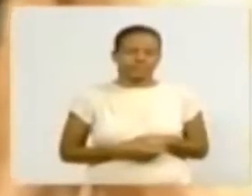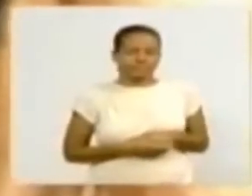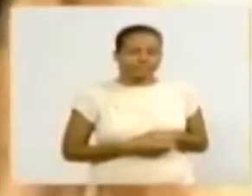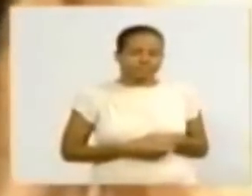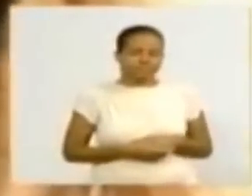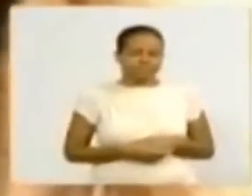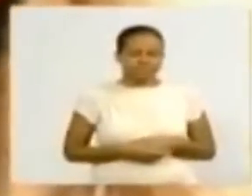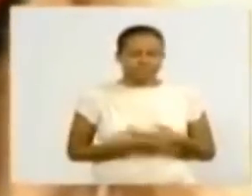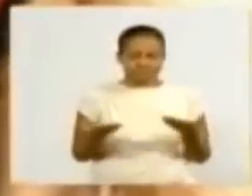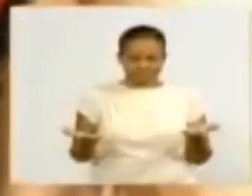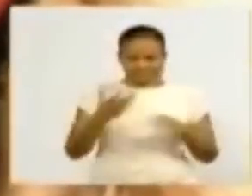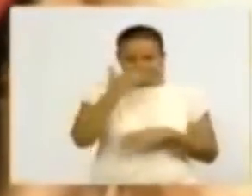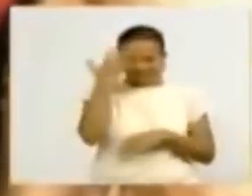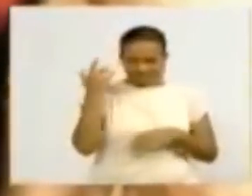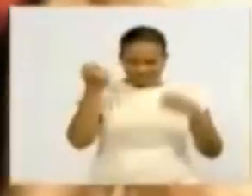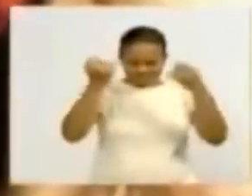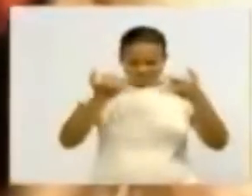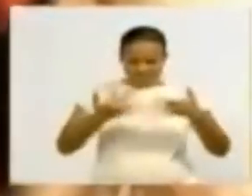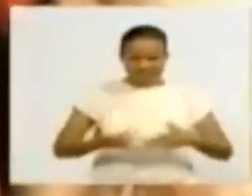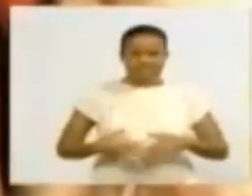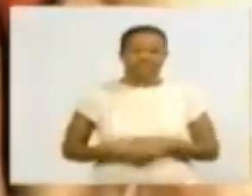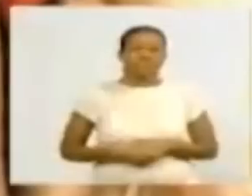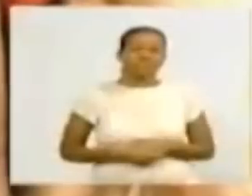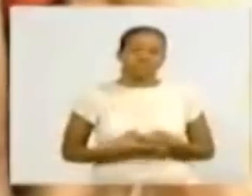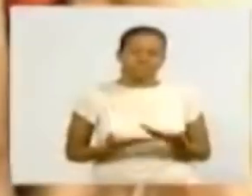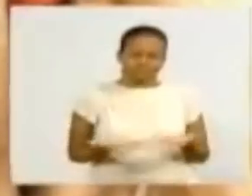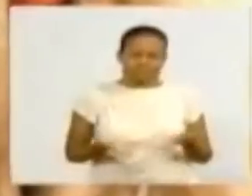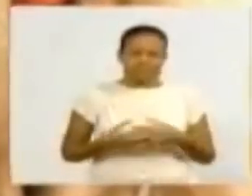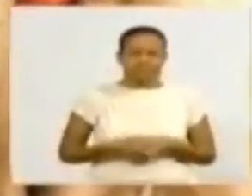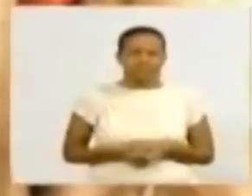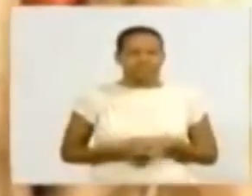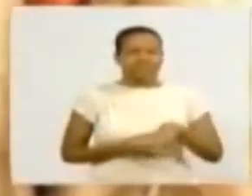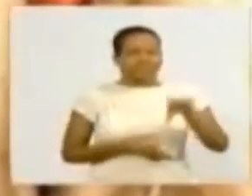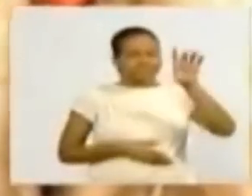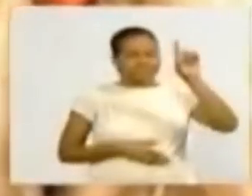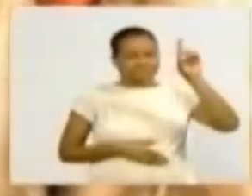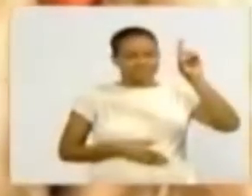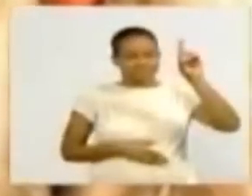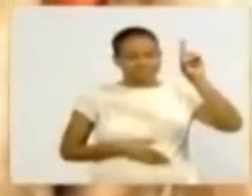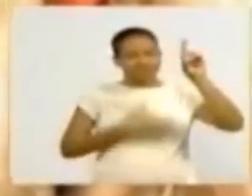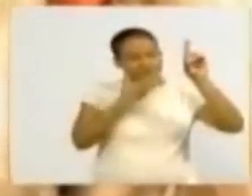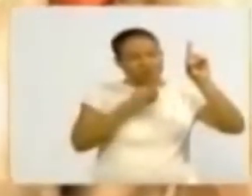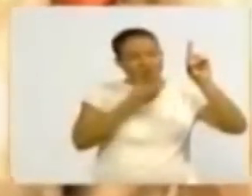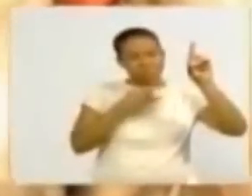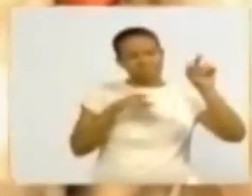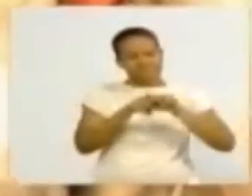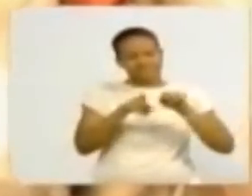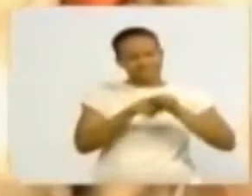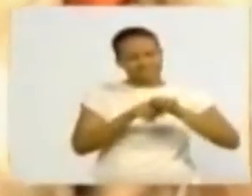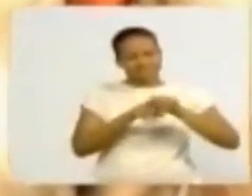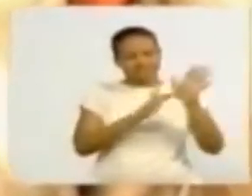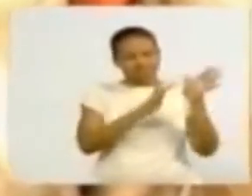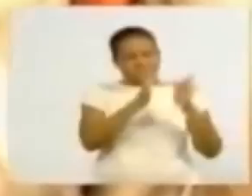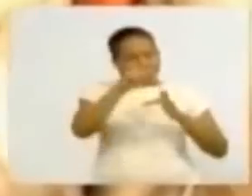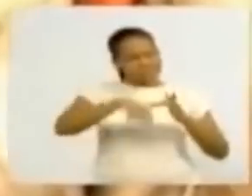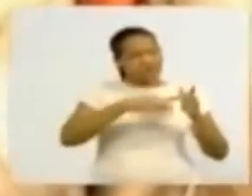Minha gente, Eu não sei como foi que Deus entrou na sua vida, eu não